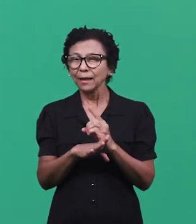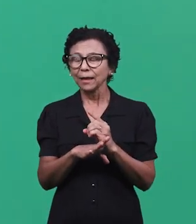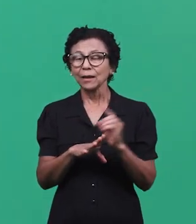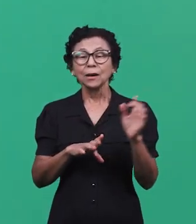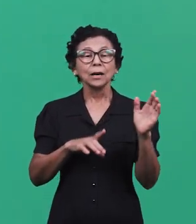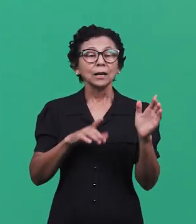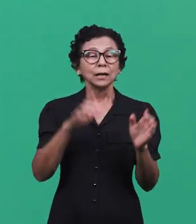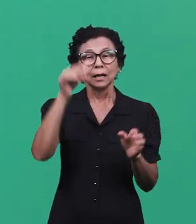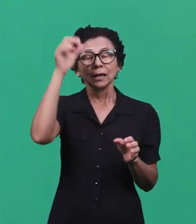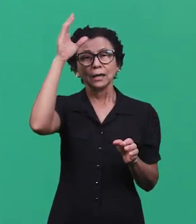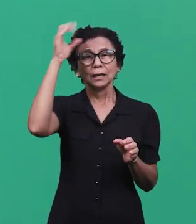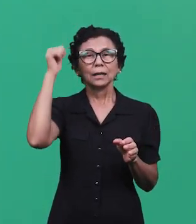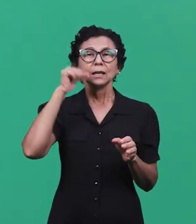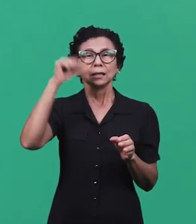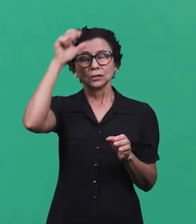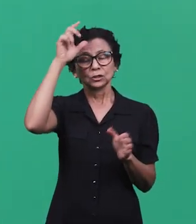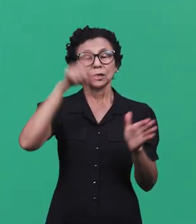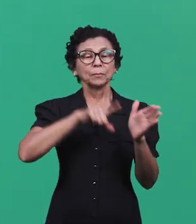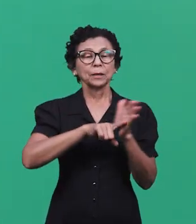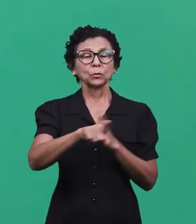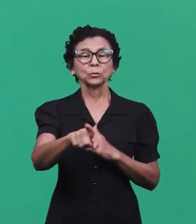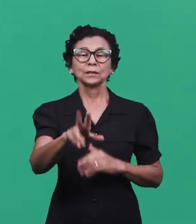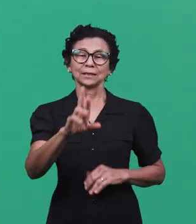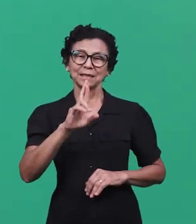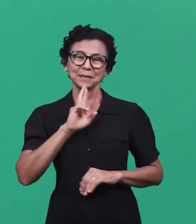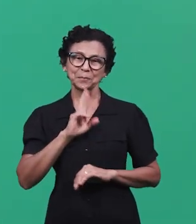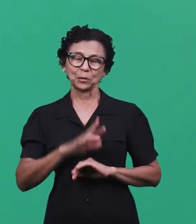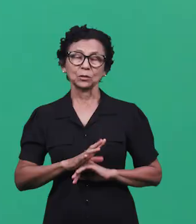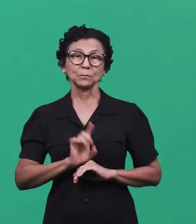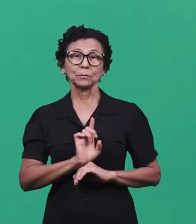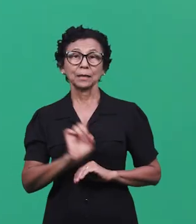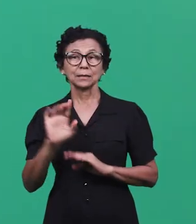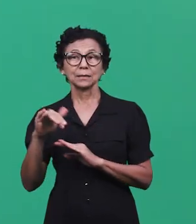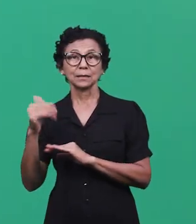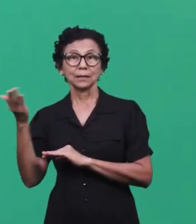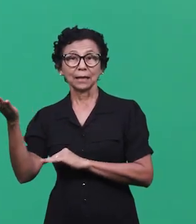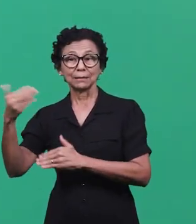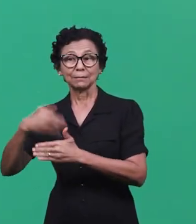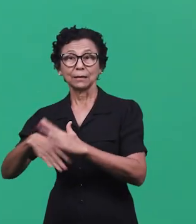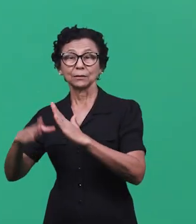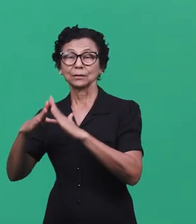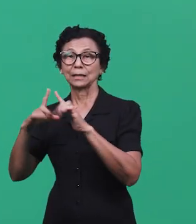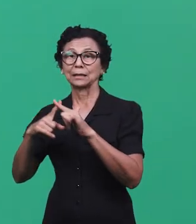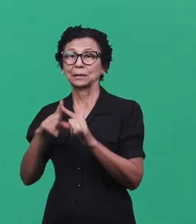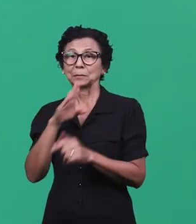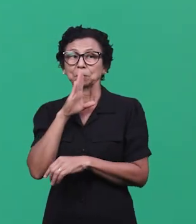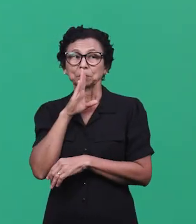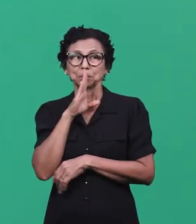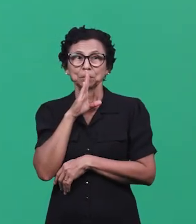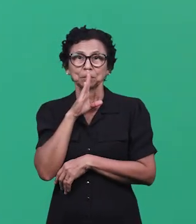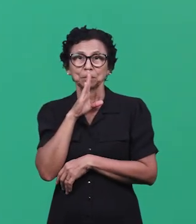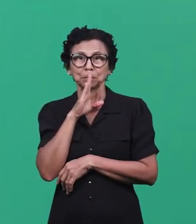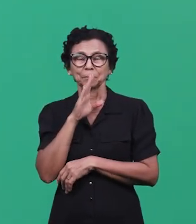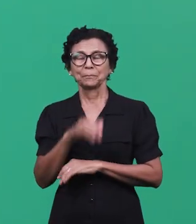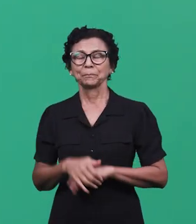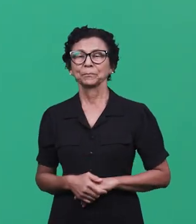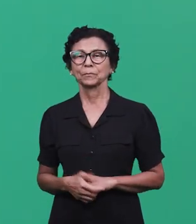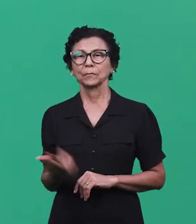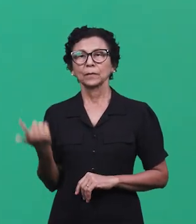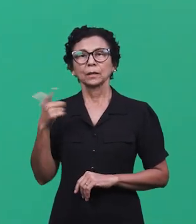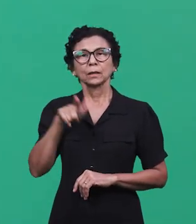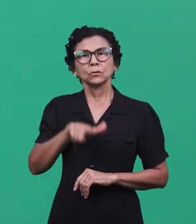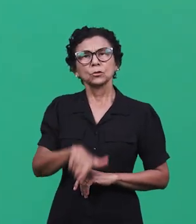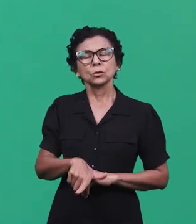responder? Olha só, nós podemos, esse aqui foi gravado para uma criança e uma criança da acessibilidade, olha só. De